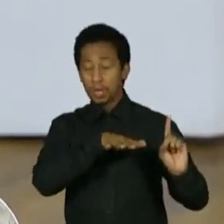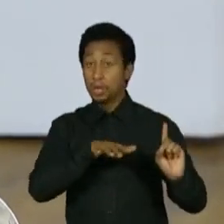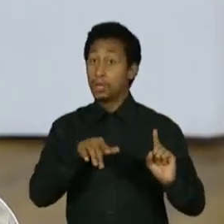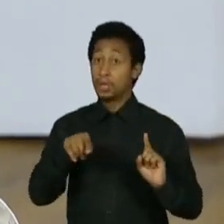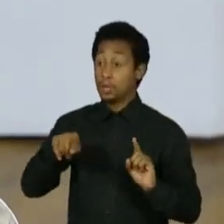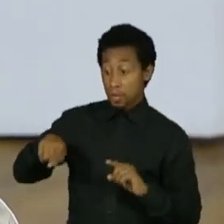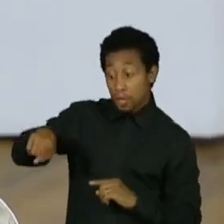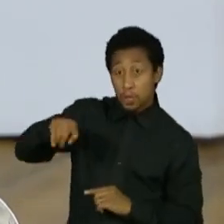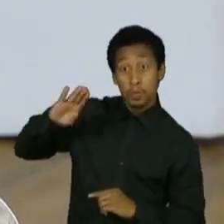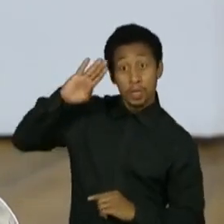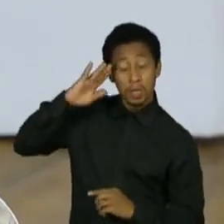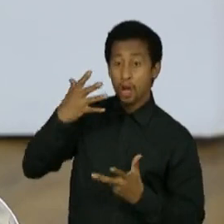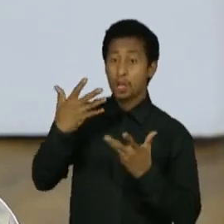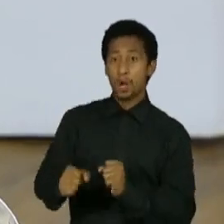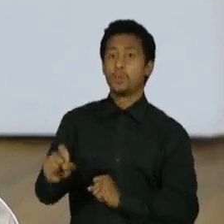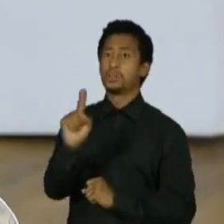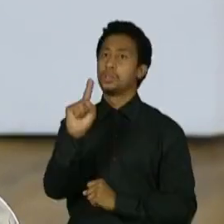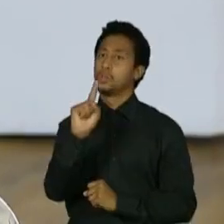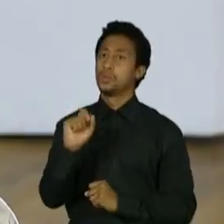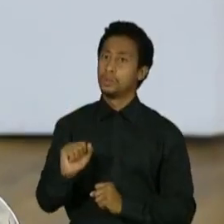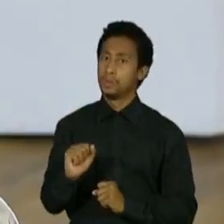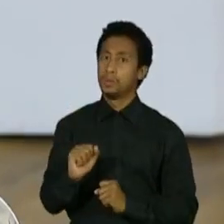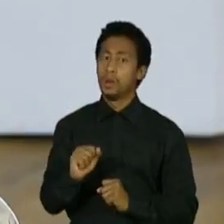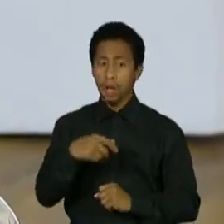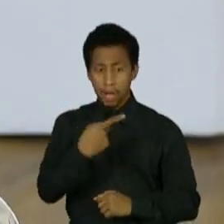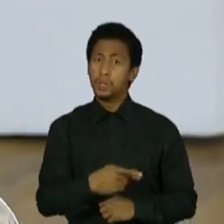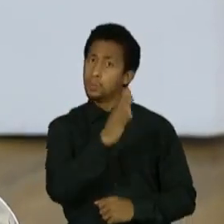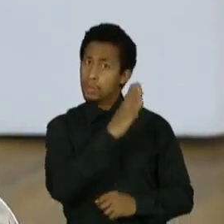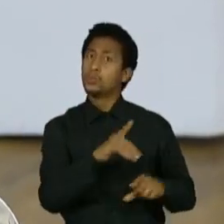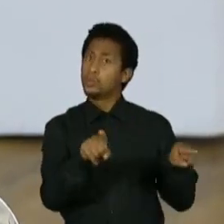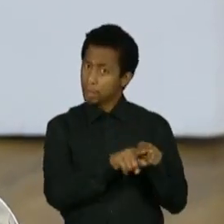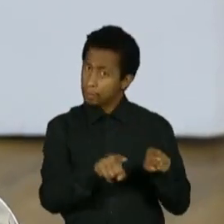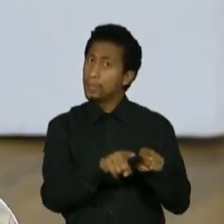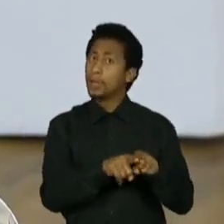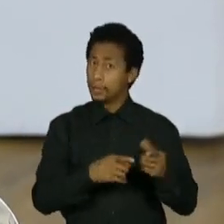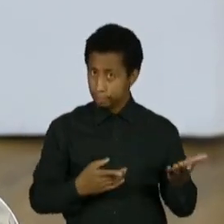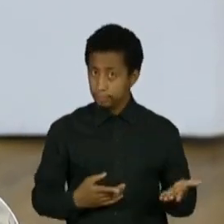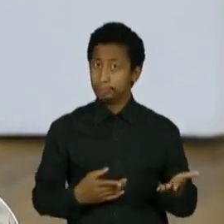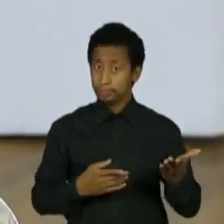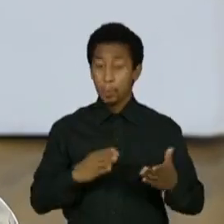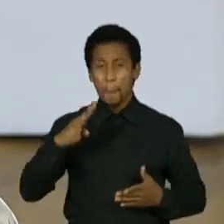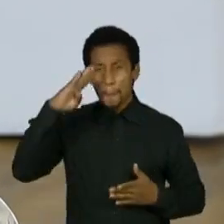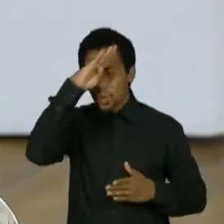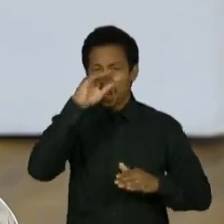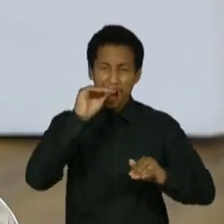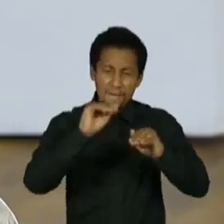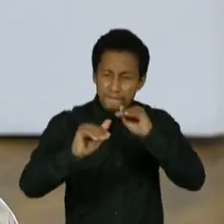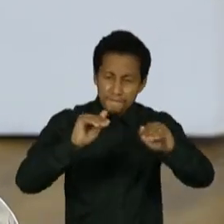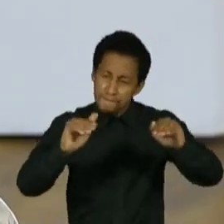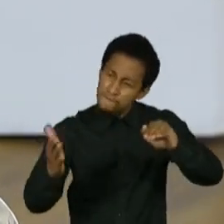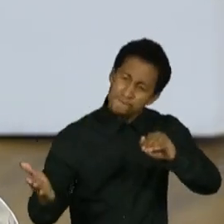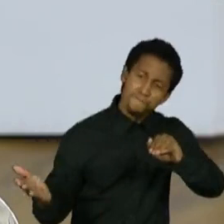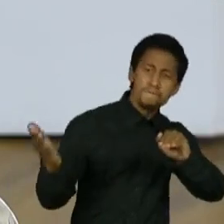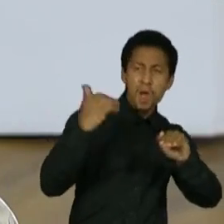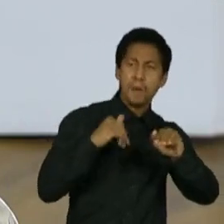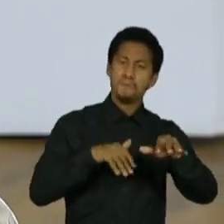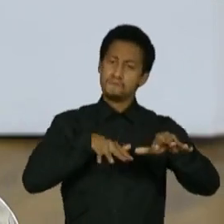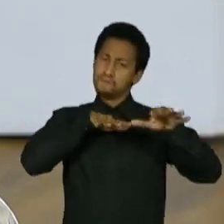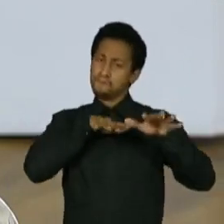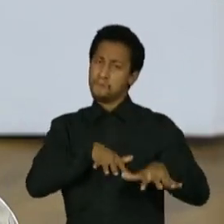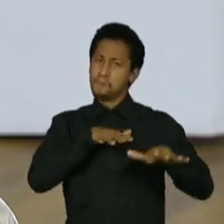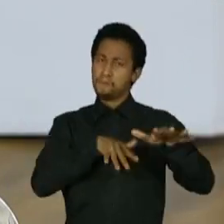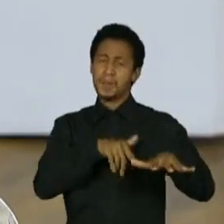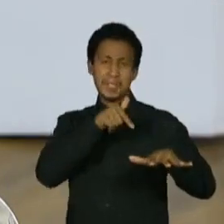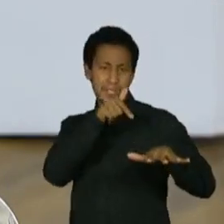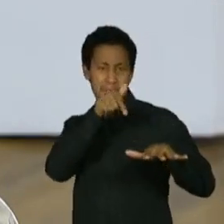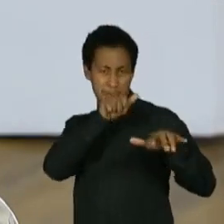aconteceu quando os militares não quiseram participar daquela manifestação do quartel eu isso isso é um pouco